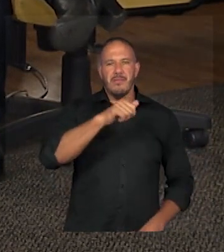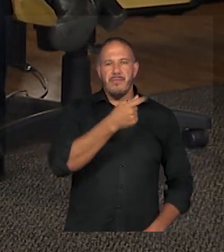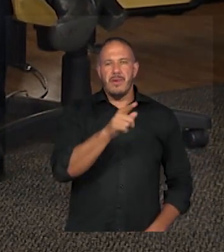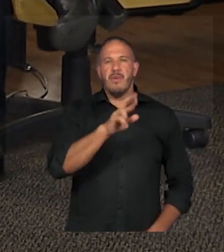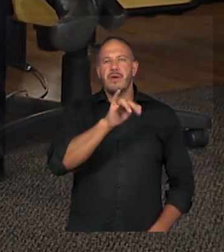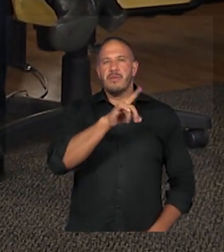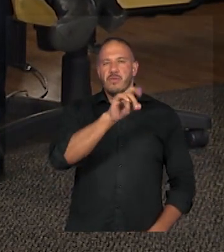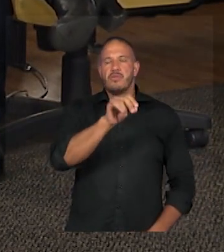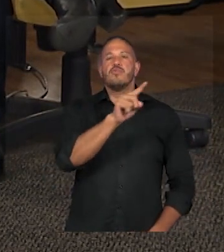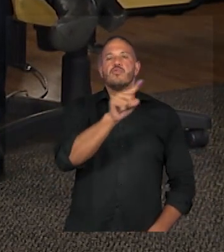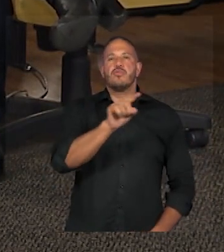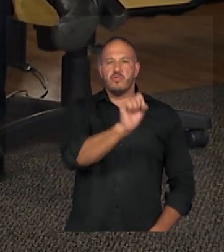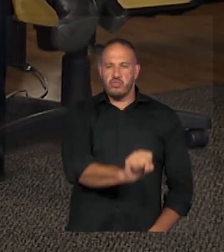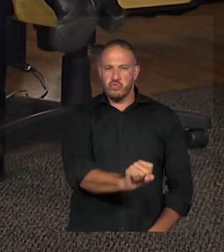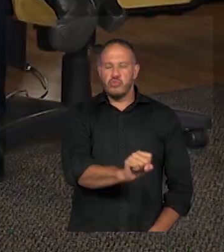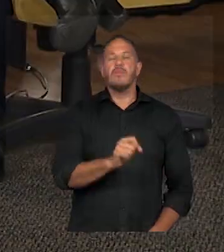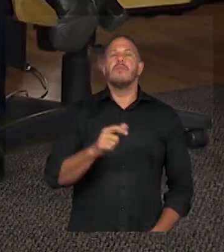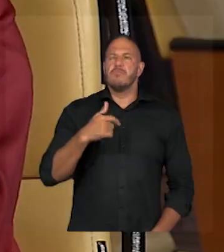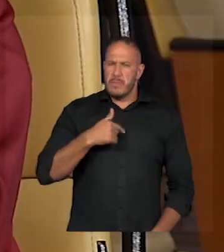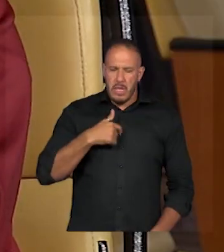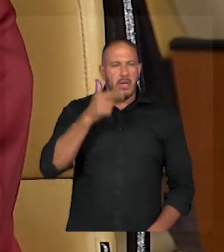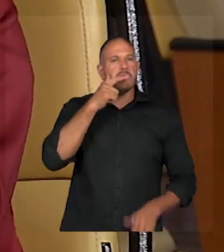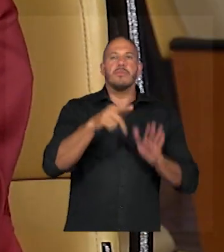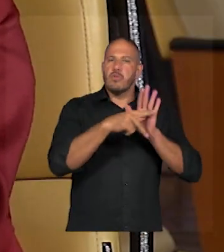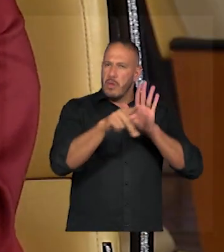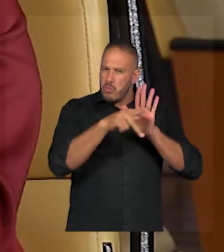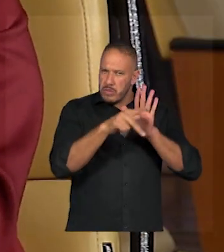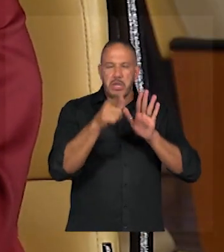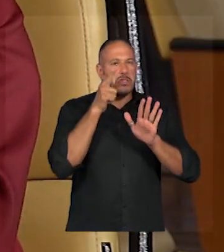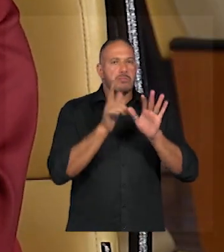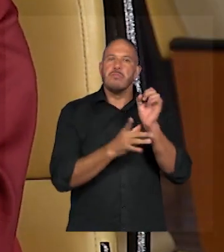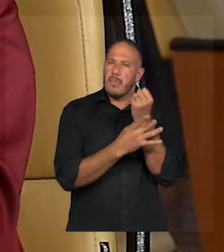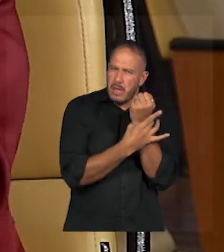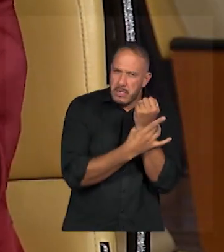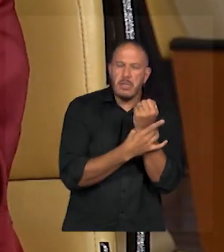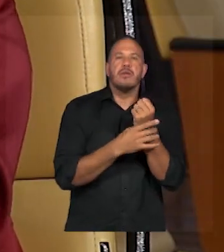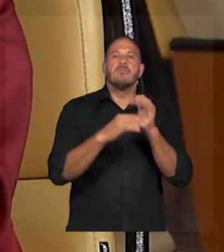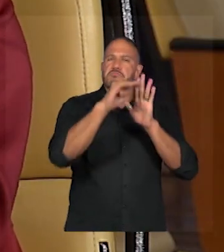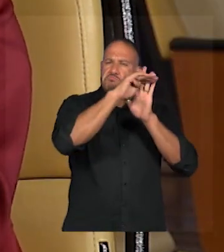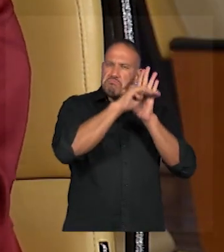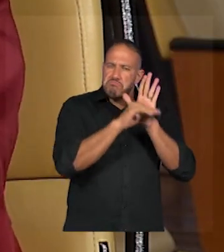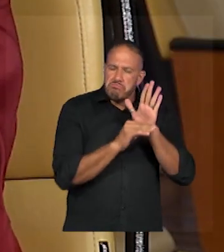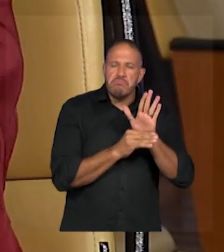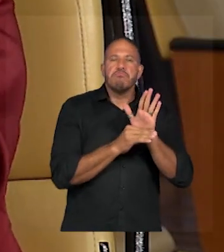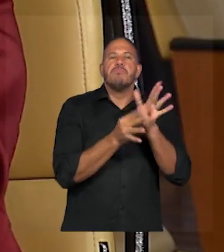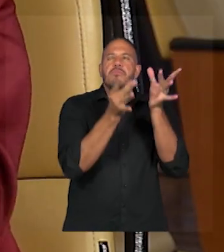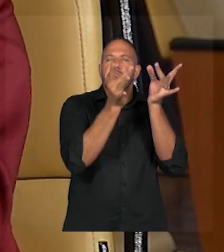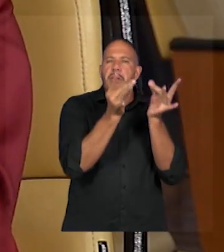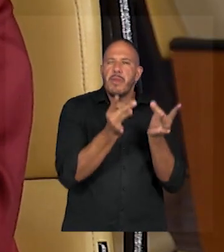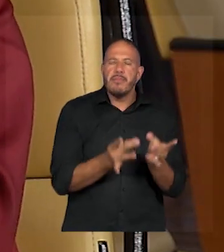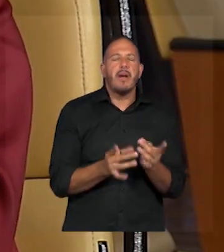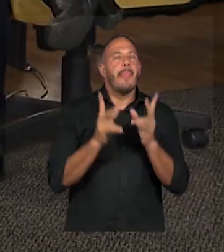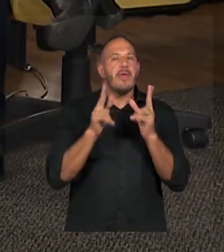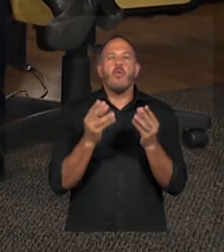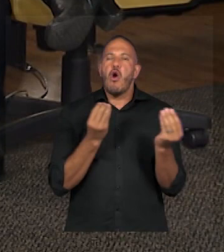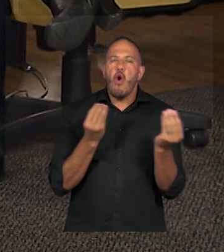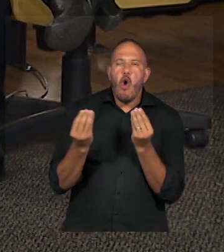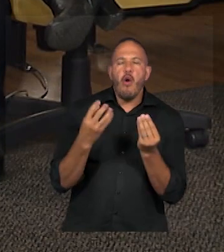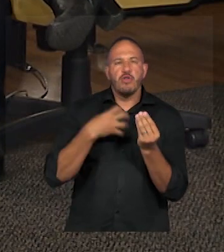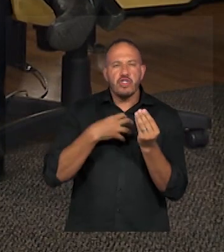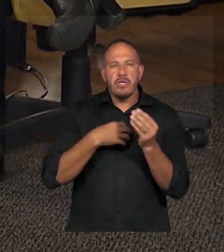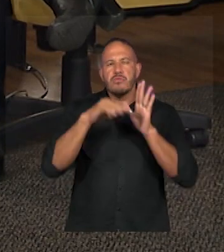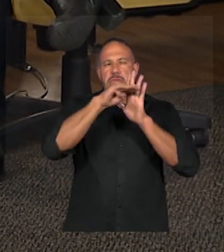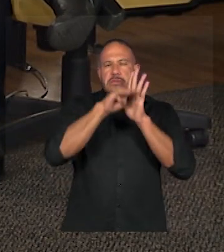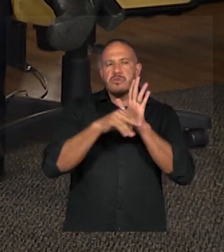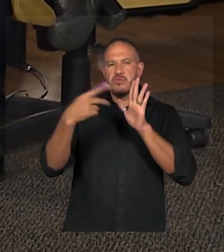as garantias. A gente tem uma portaria que a portaria nos coloca como a escola deve funcionar. Sim.